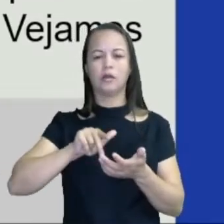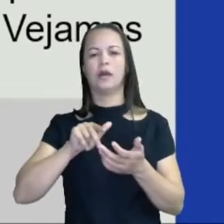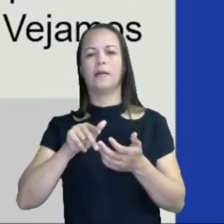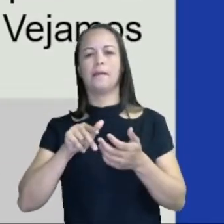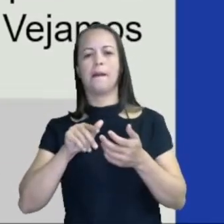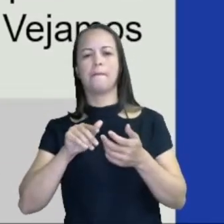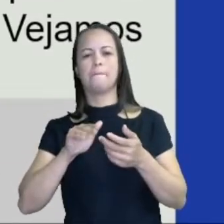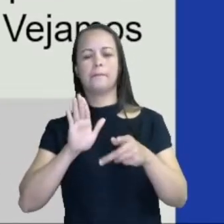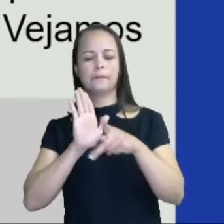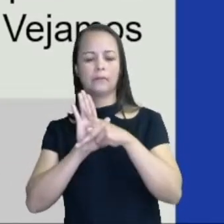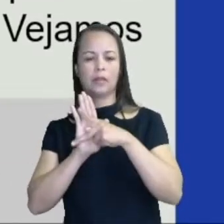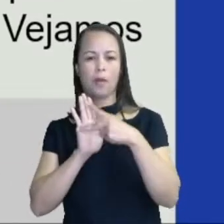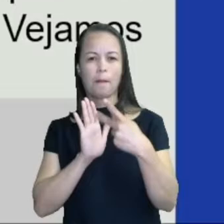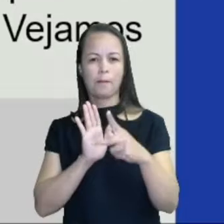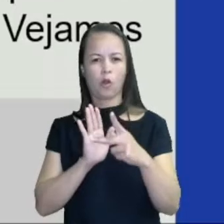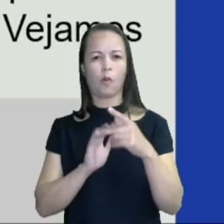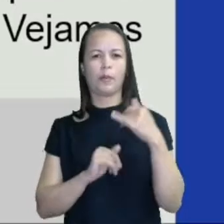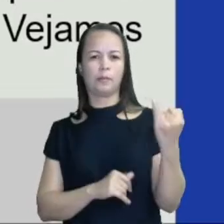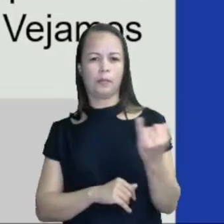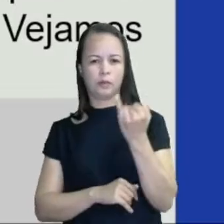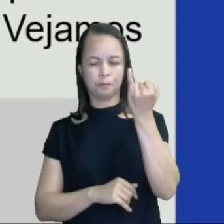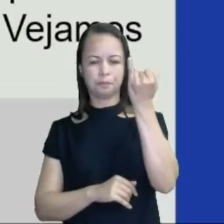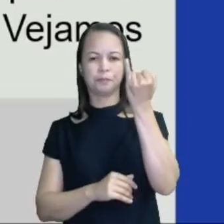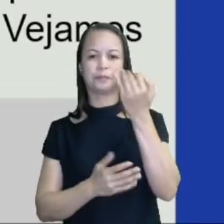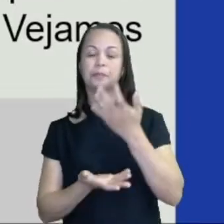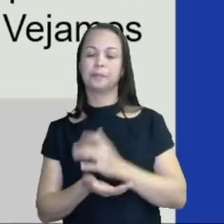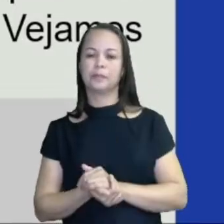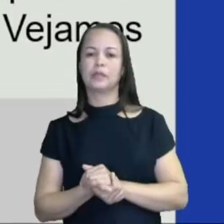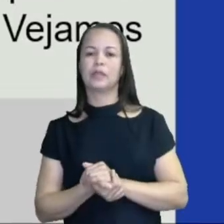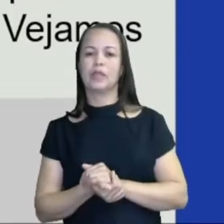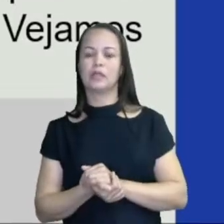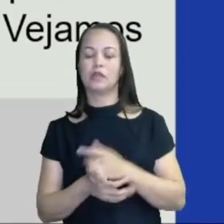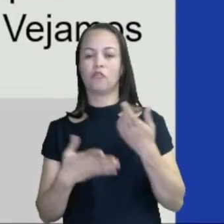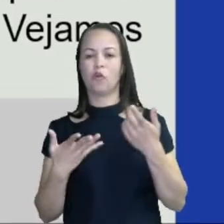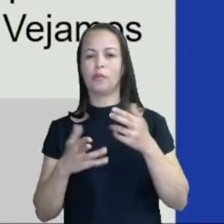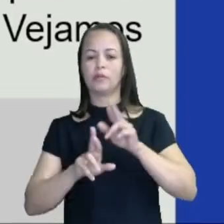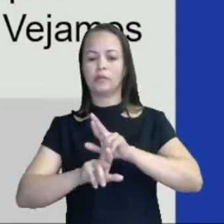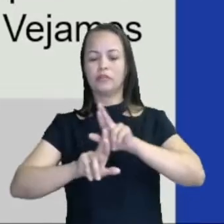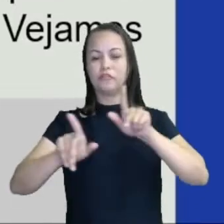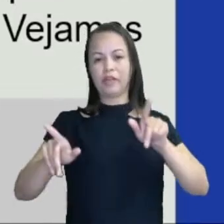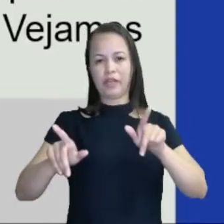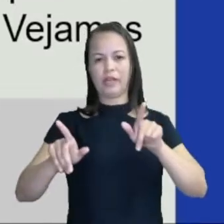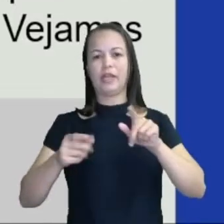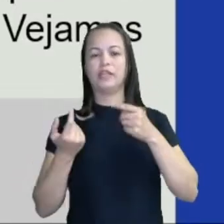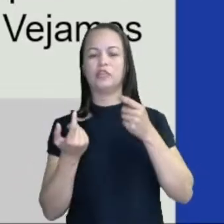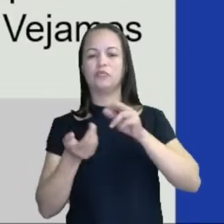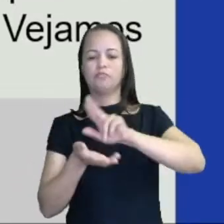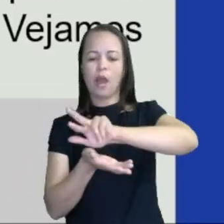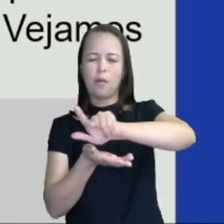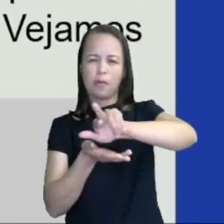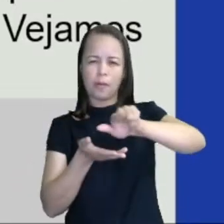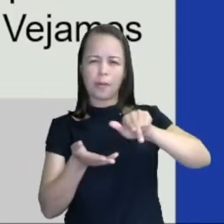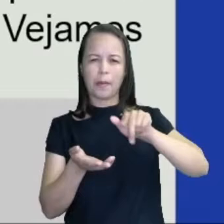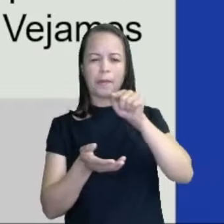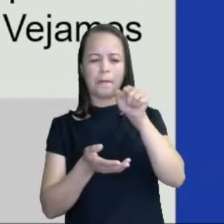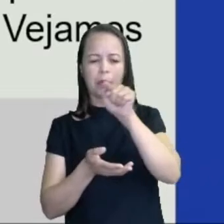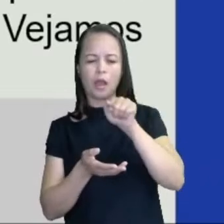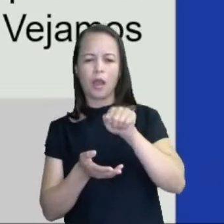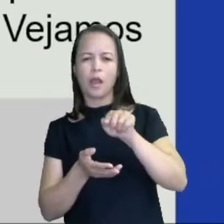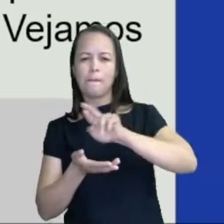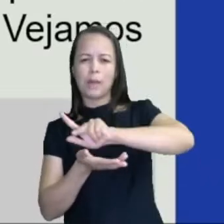própria função. Dessa forma, temos diferentes sinais de pontuação que